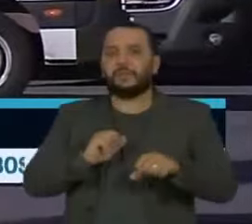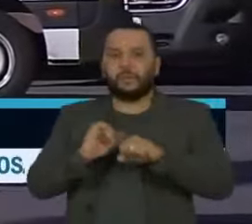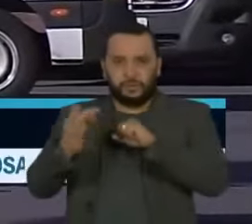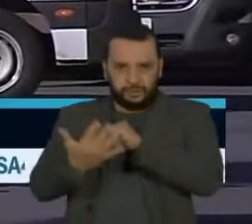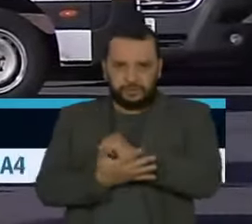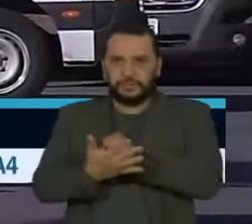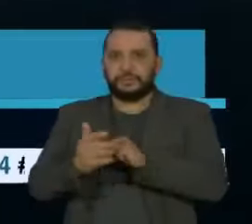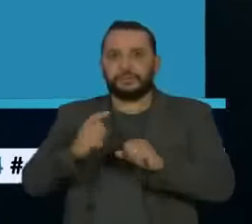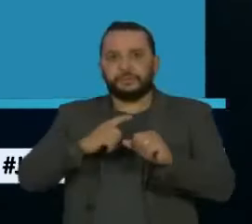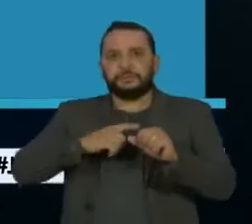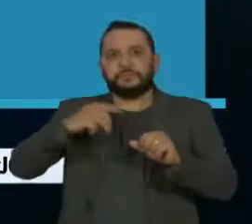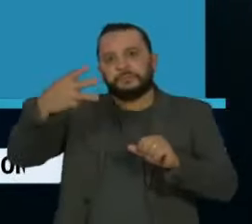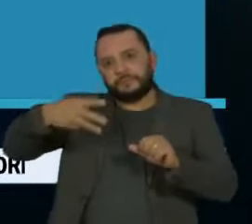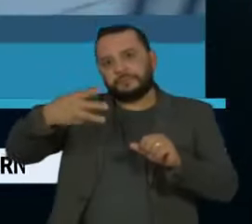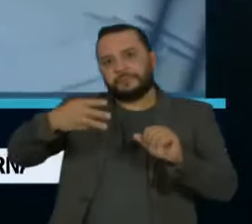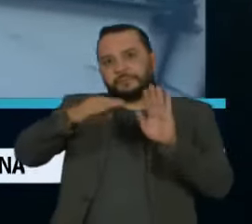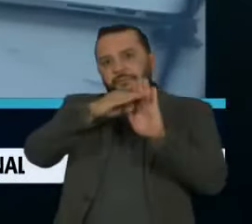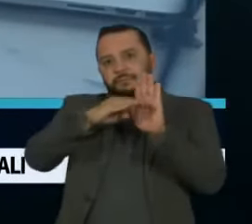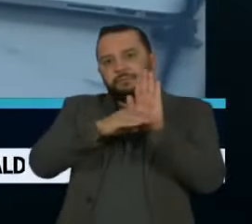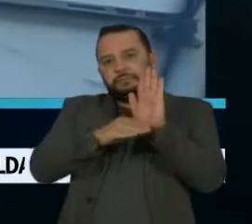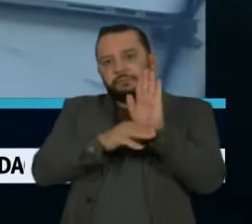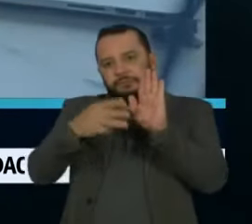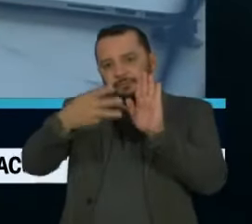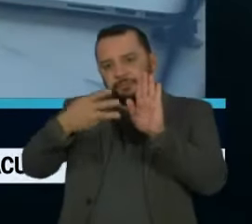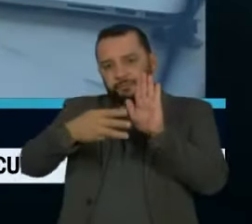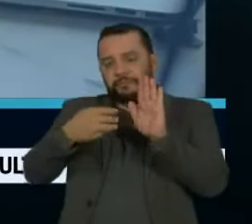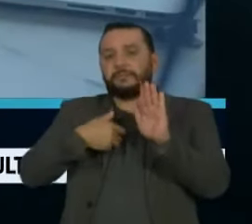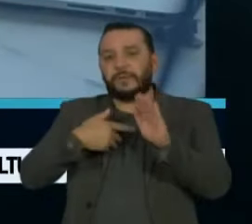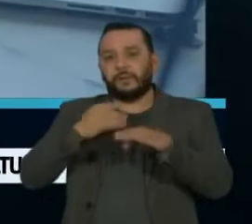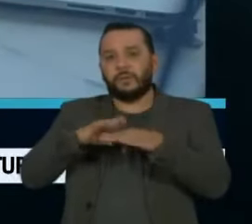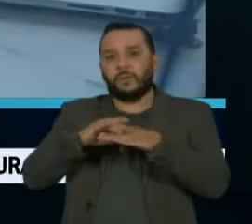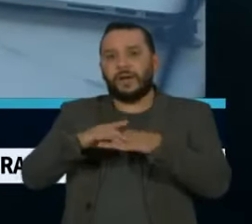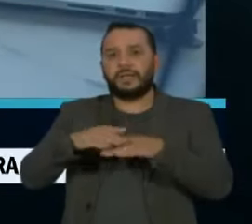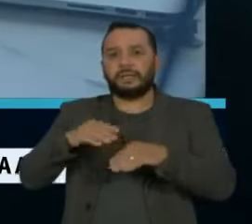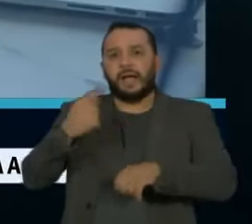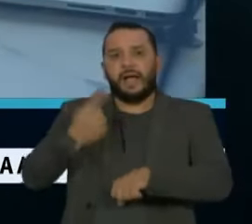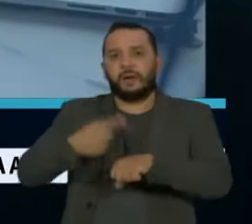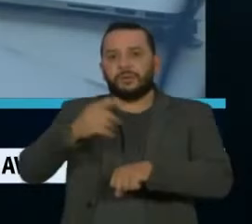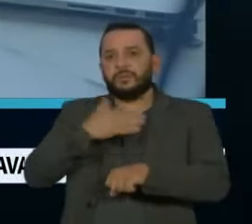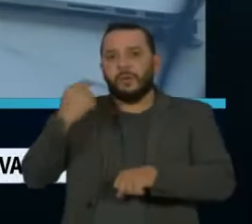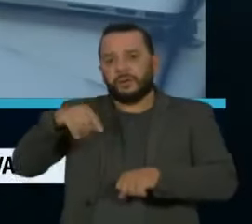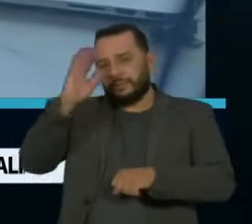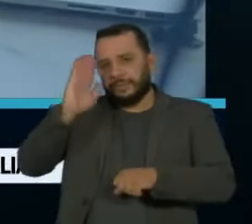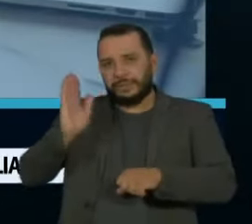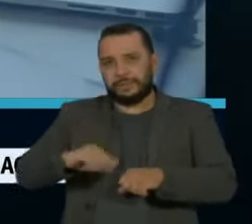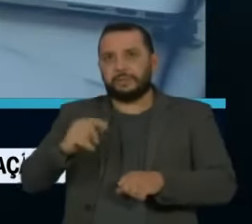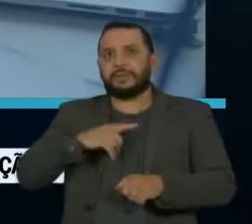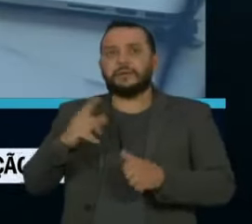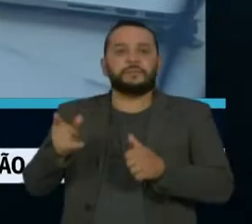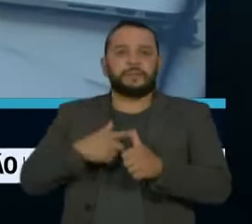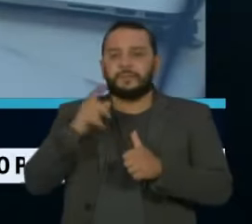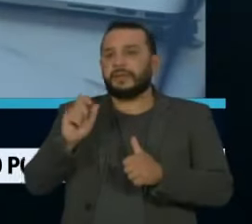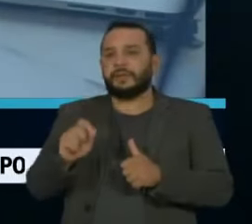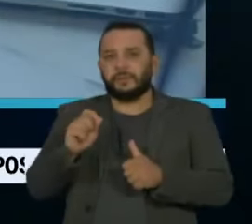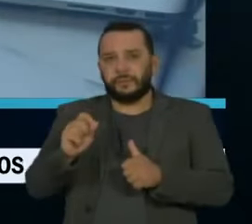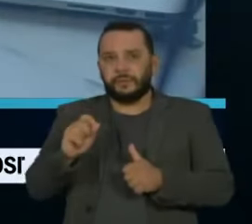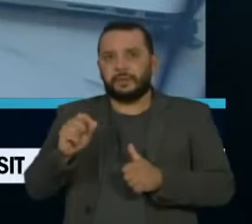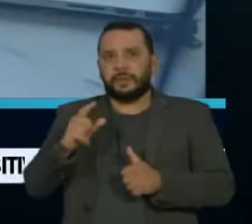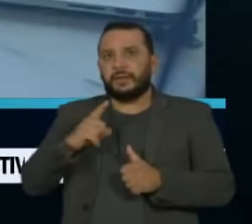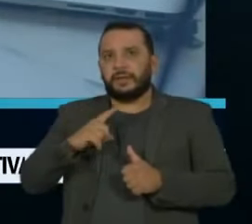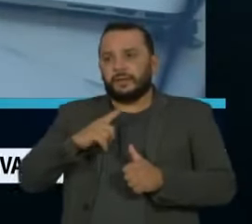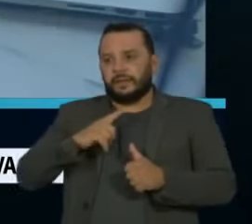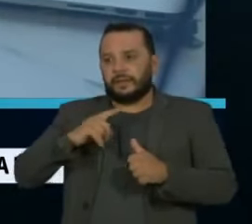coronavírus ocupa a terceira posição no quadro das doenças que mais matam no Brasil. Fica atrás somente das doenças